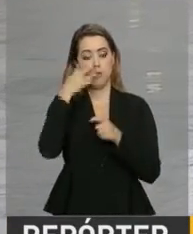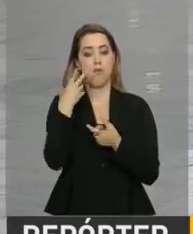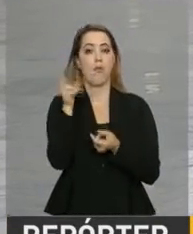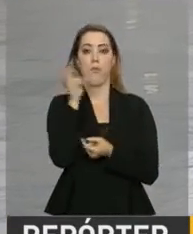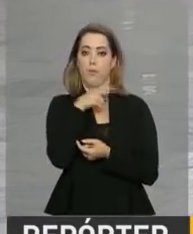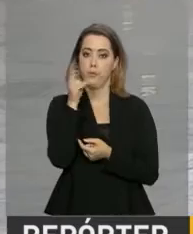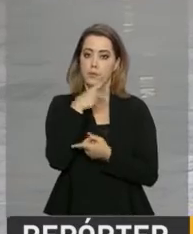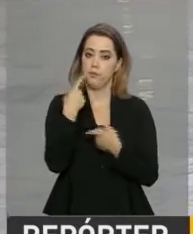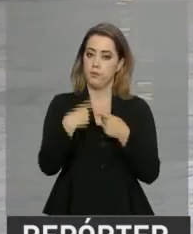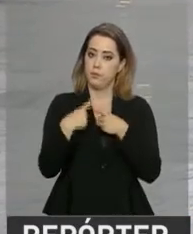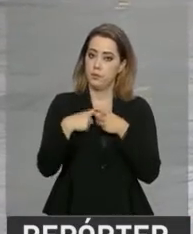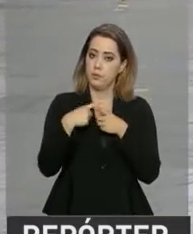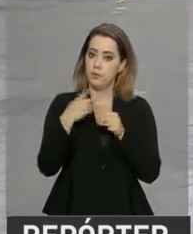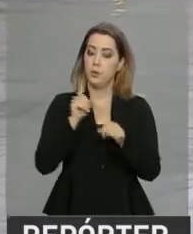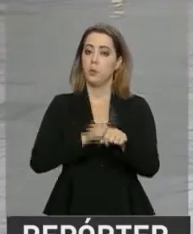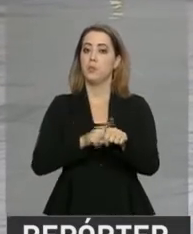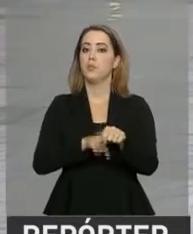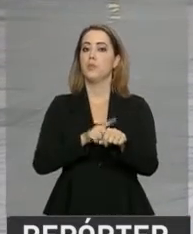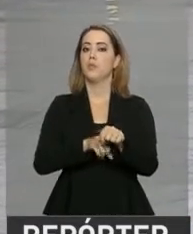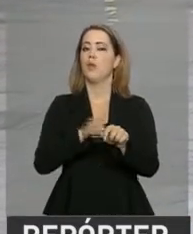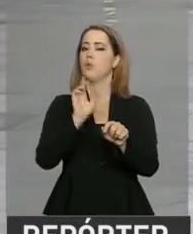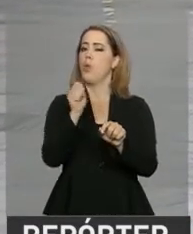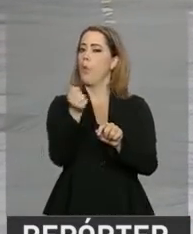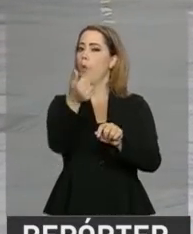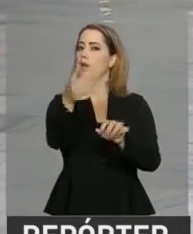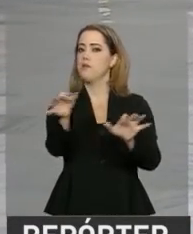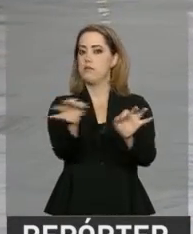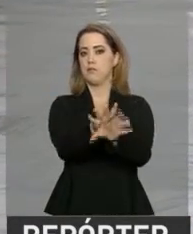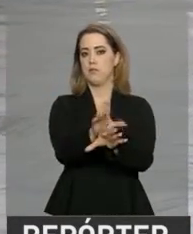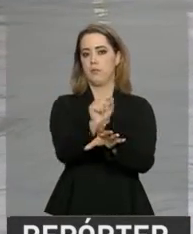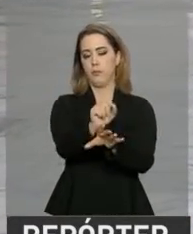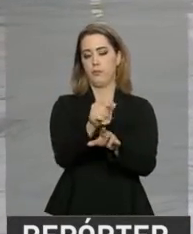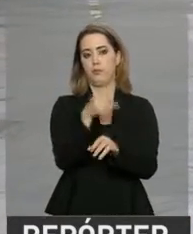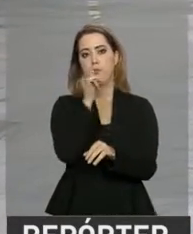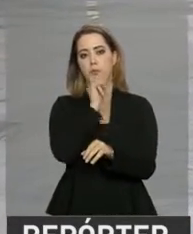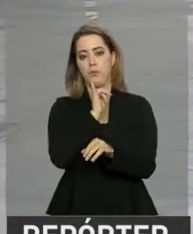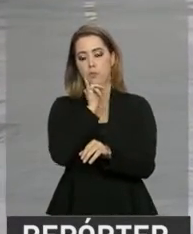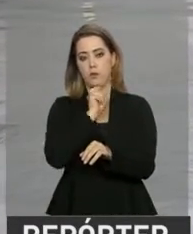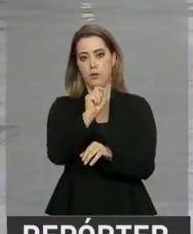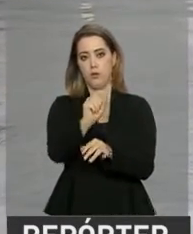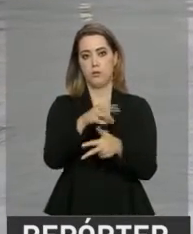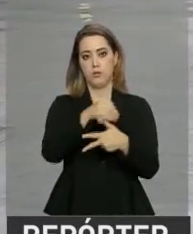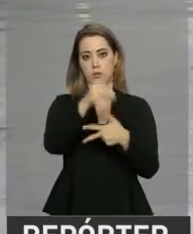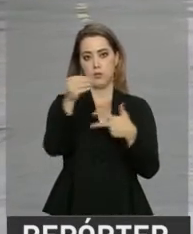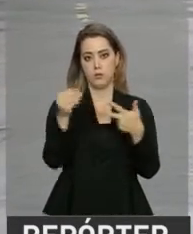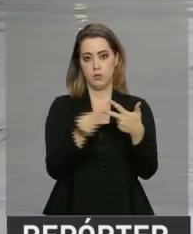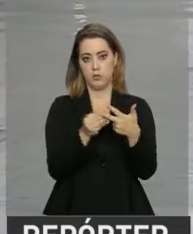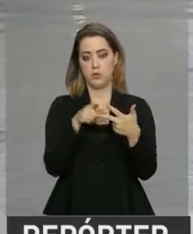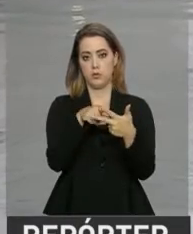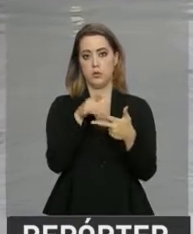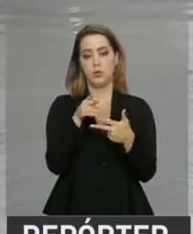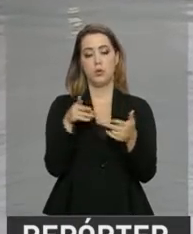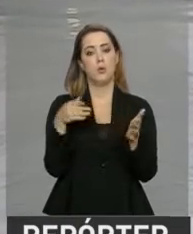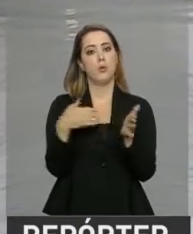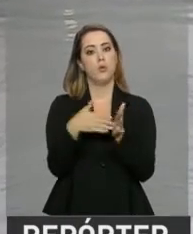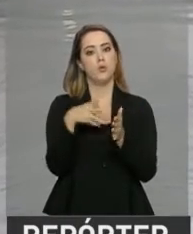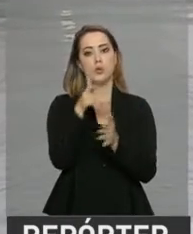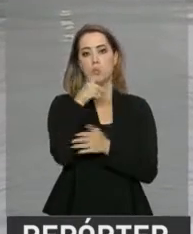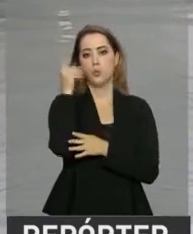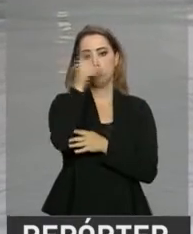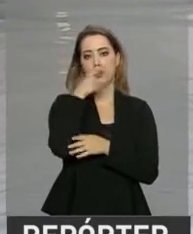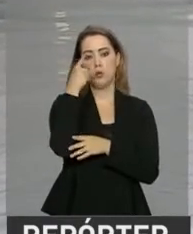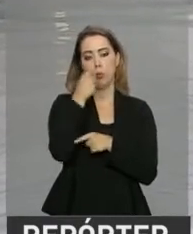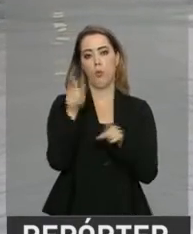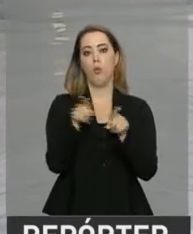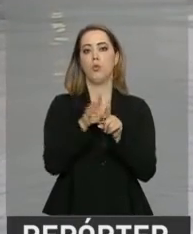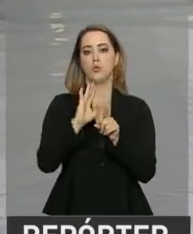rápidos. Isso porque os prazos finais estão terminando. Por exemplo, para se inscrever na plataforma online, o último dia é o próximo domingo,